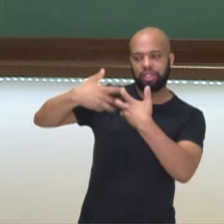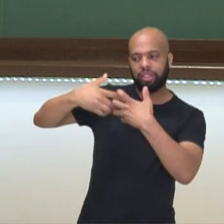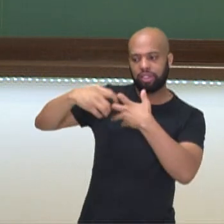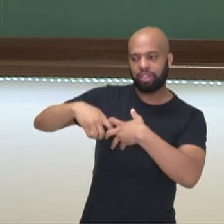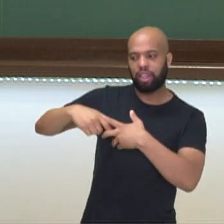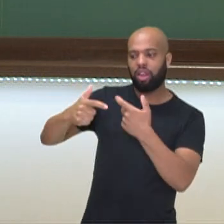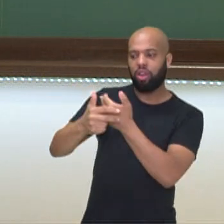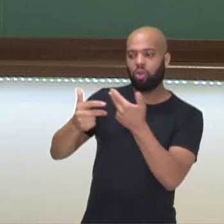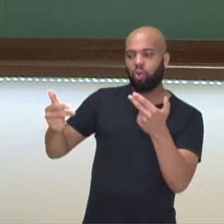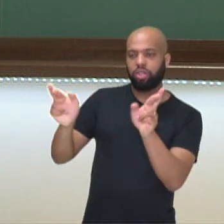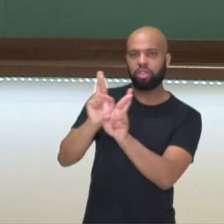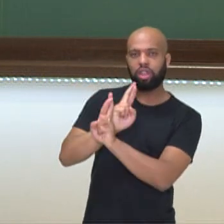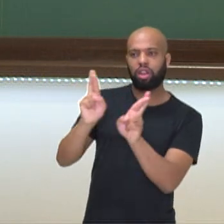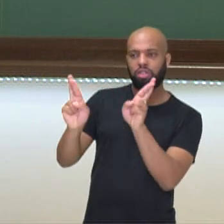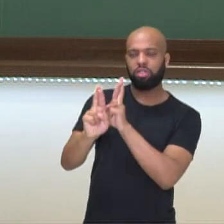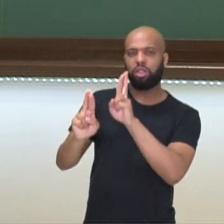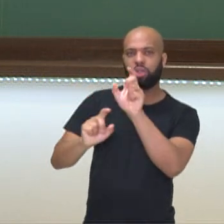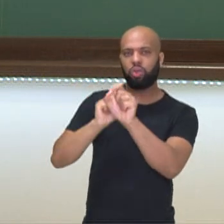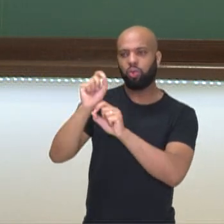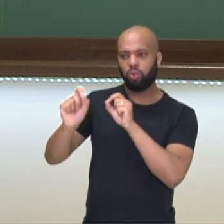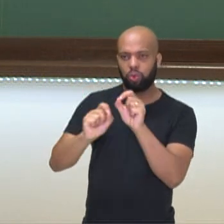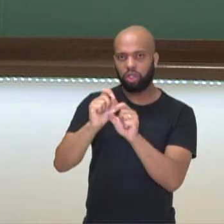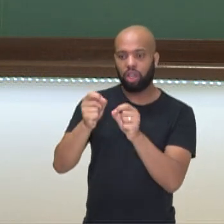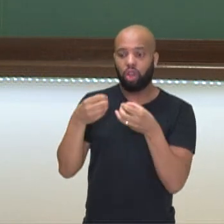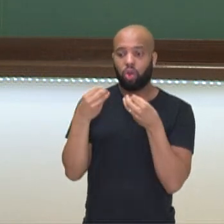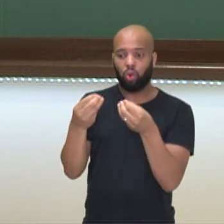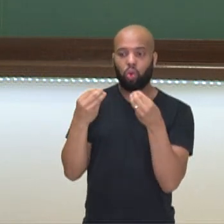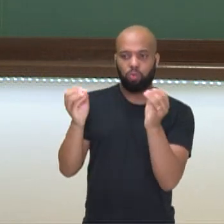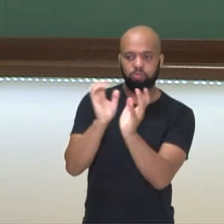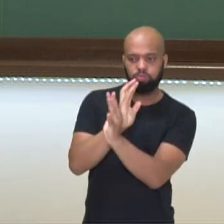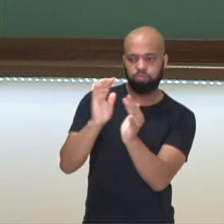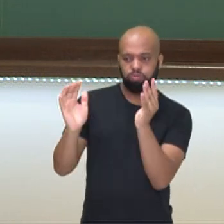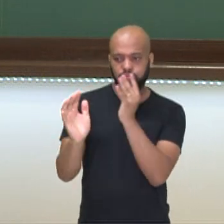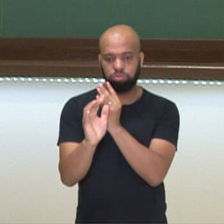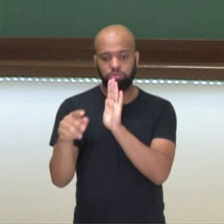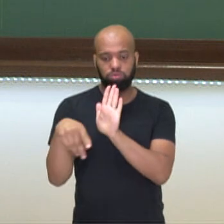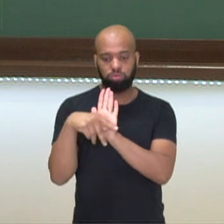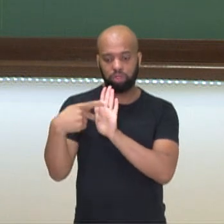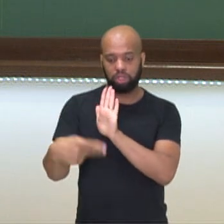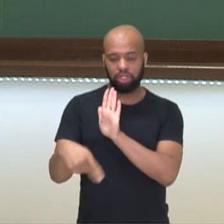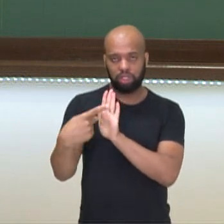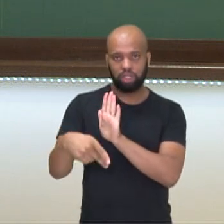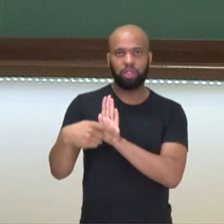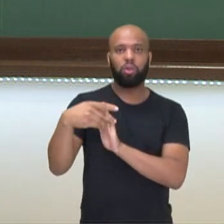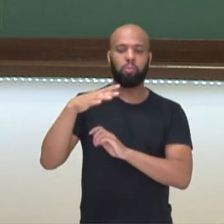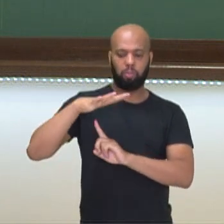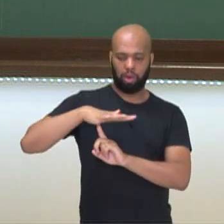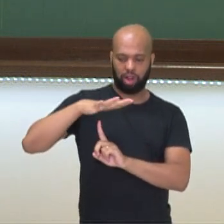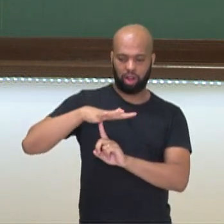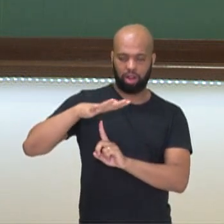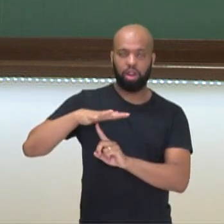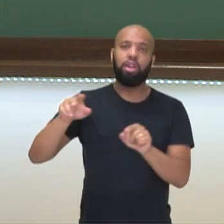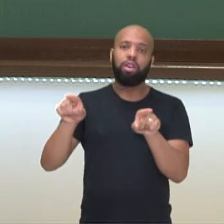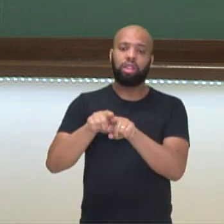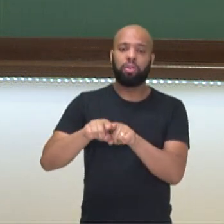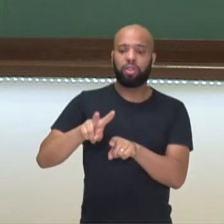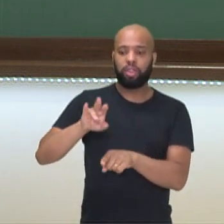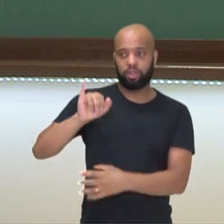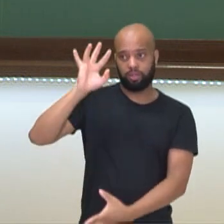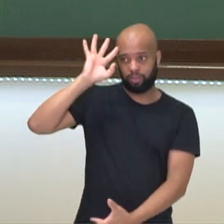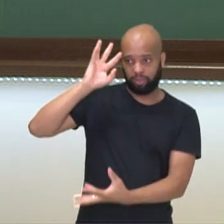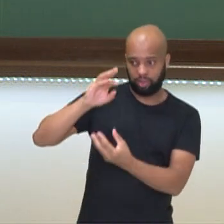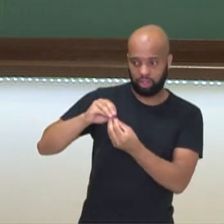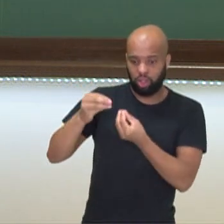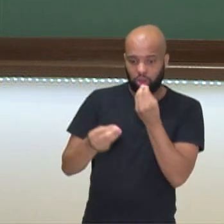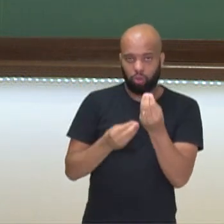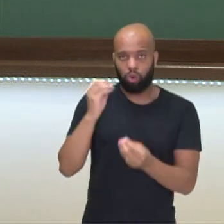sobre a urbanização existente no território paranaense e também conseguir entender como que se deu a formação